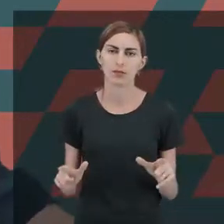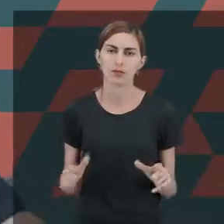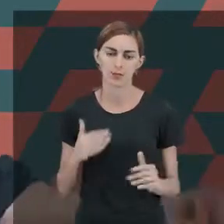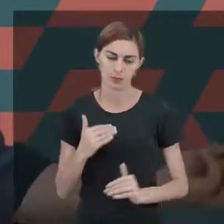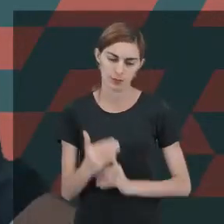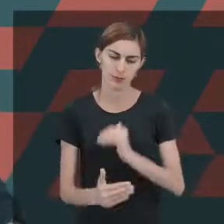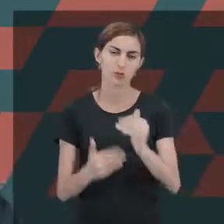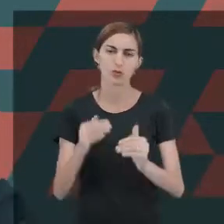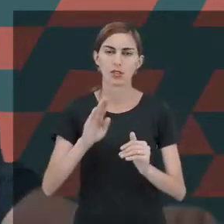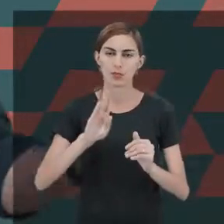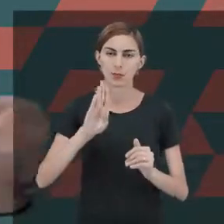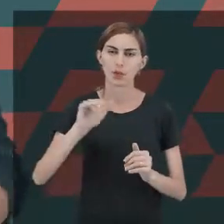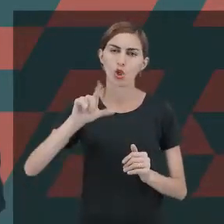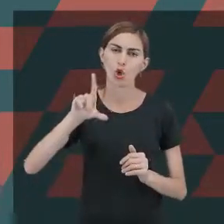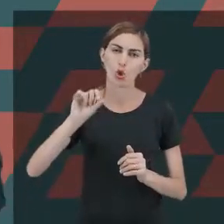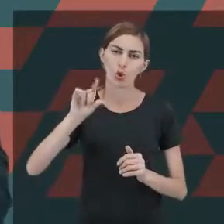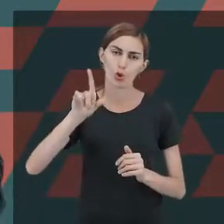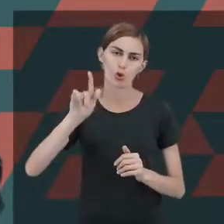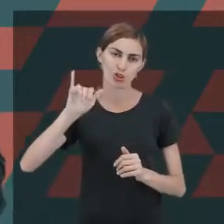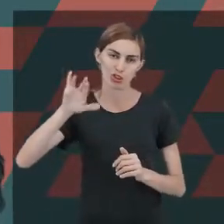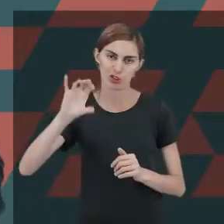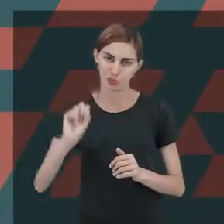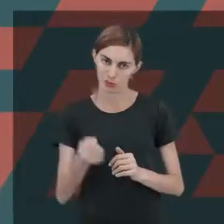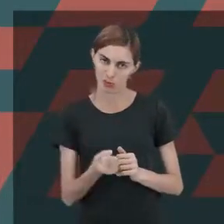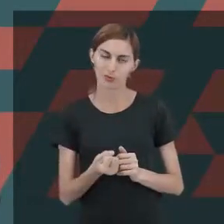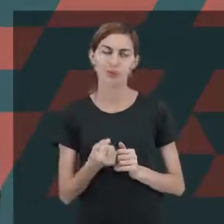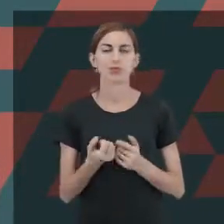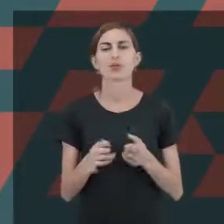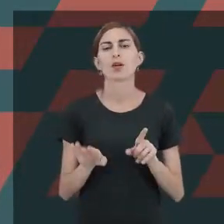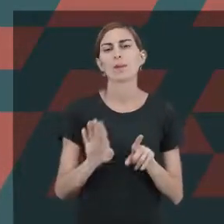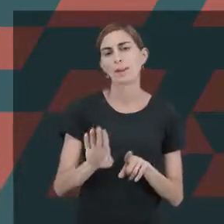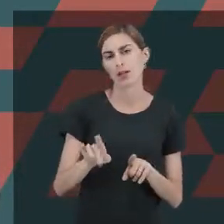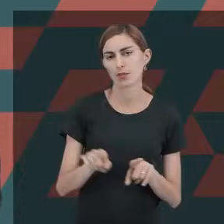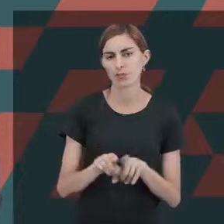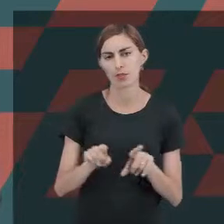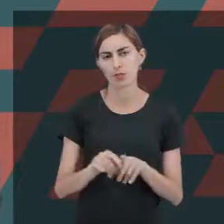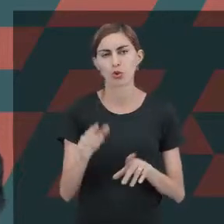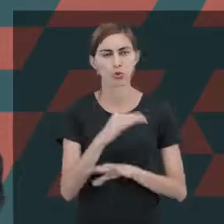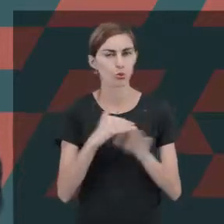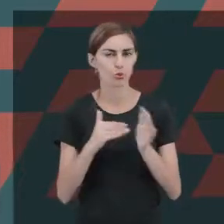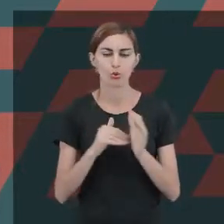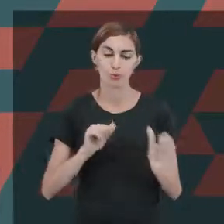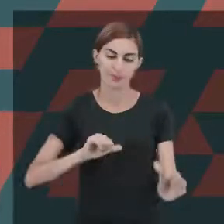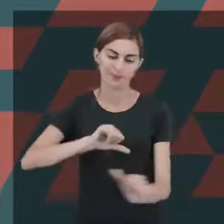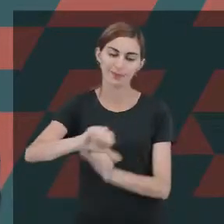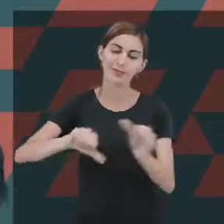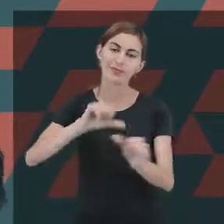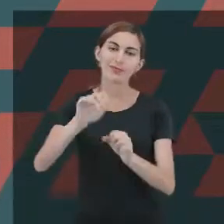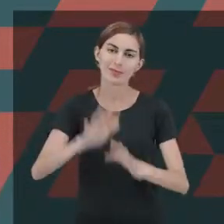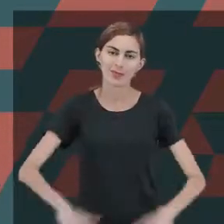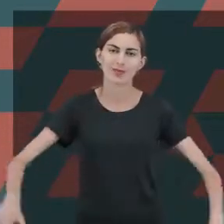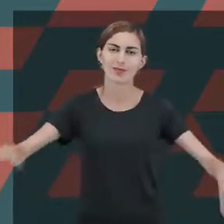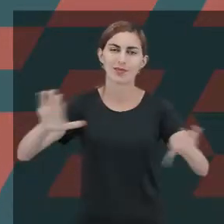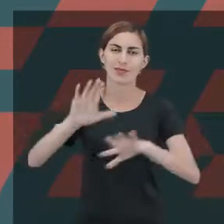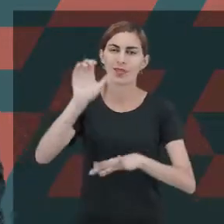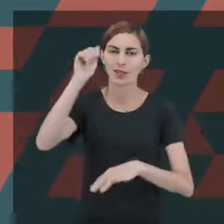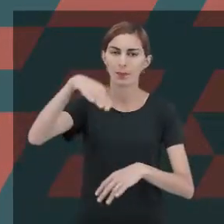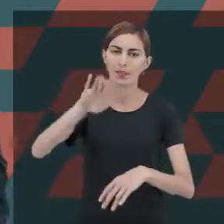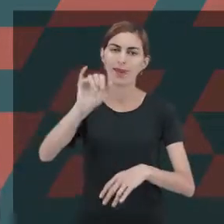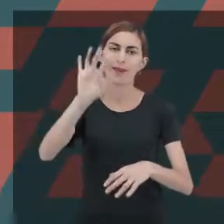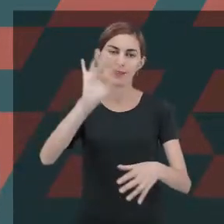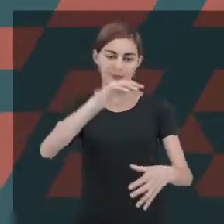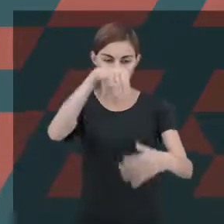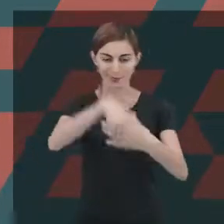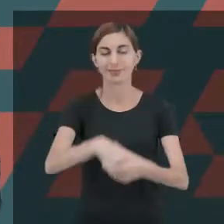os processos biológicos, mas considerando todas as modificações do ambiente no qual o sujeito